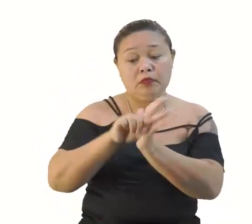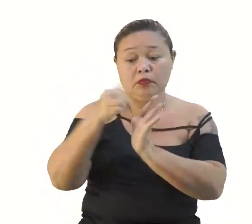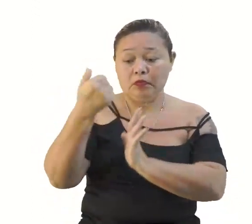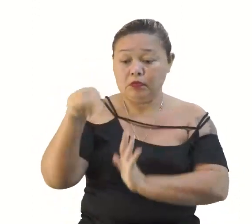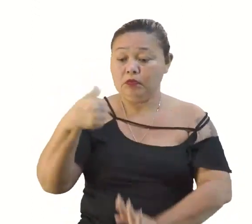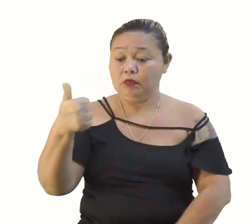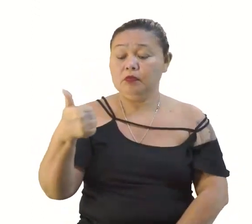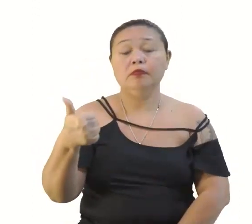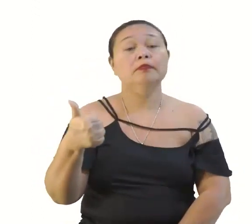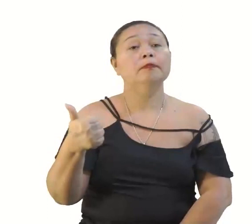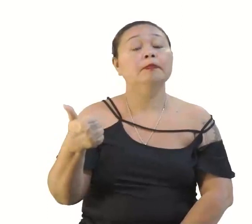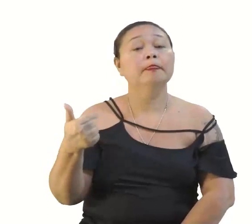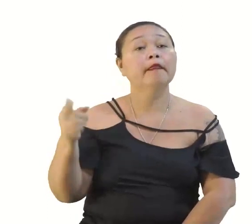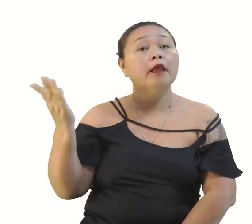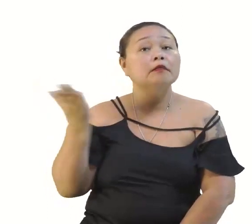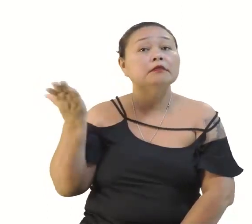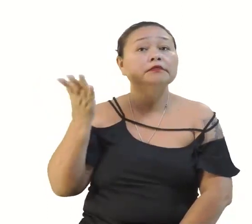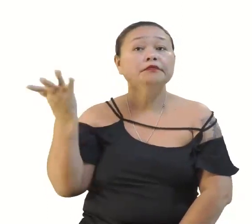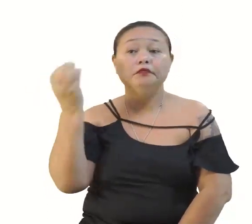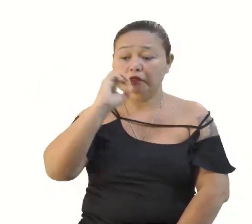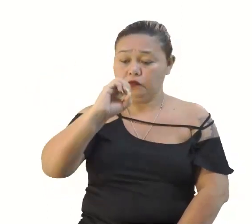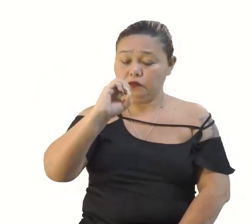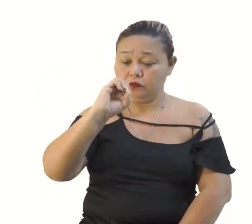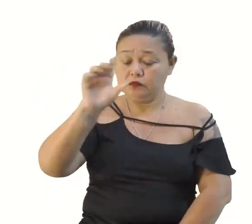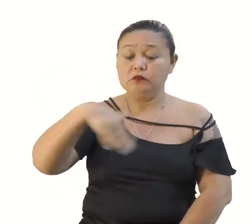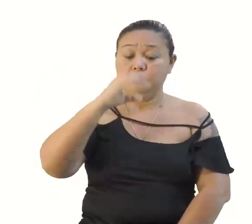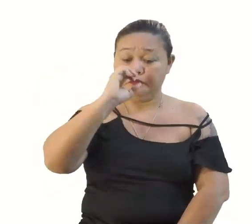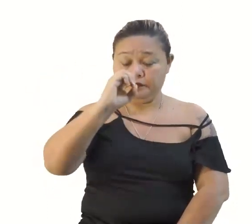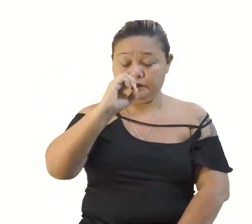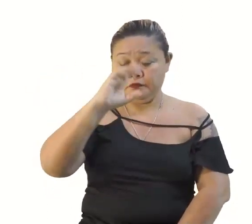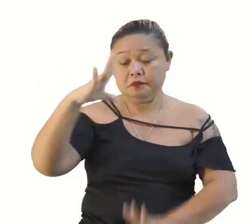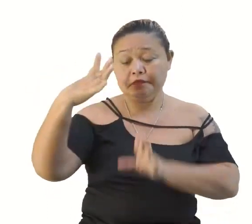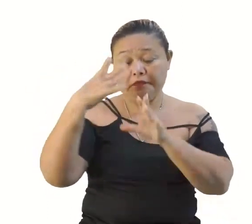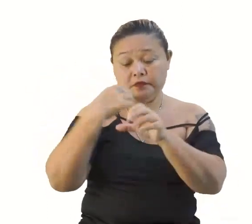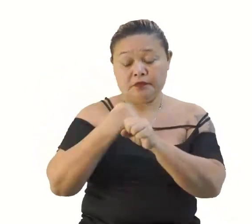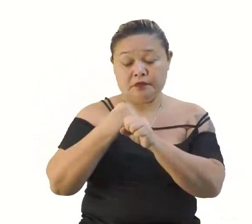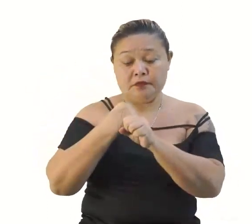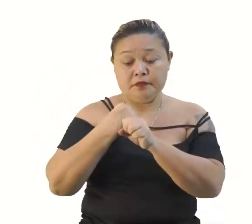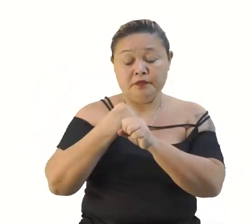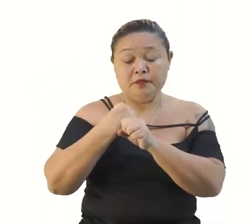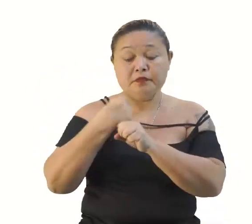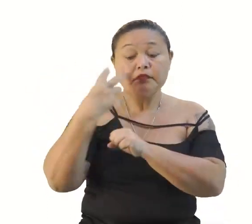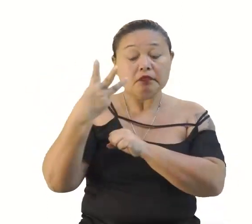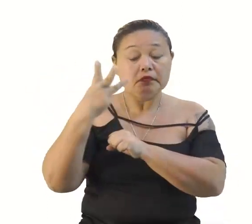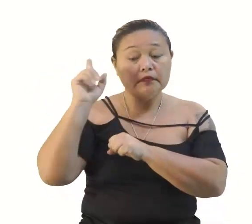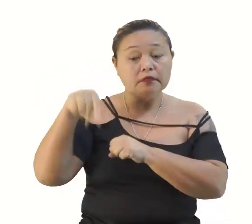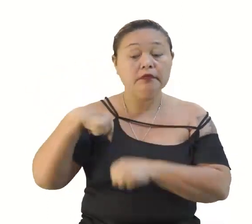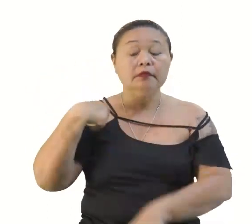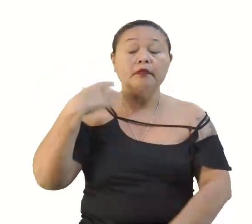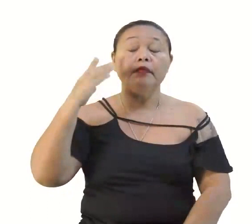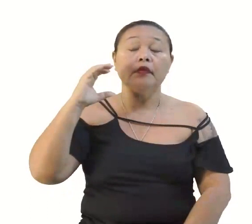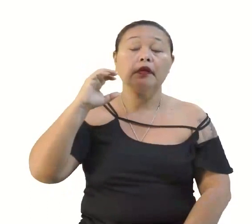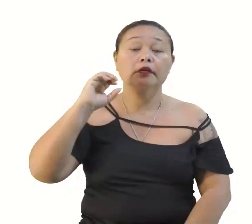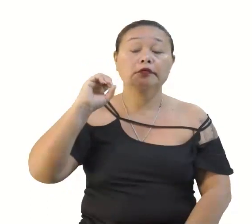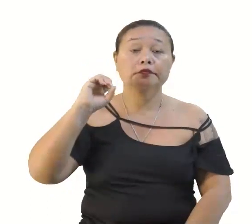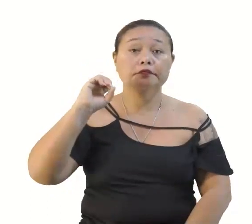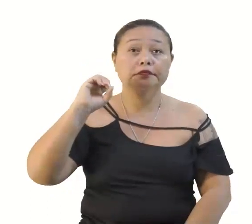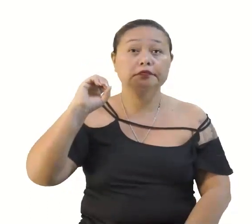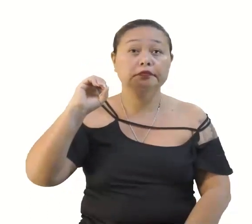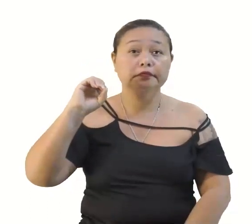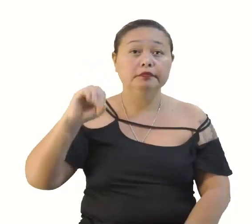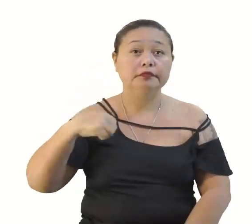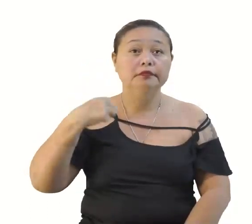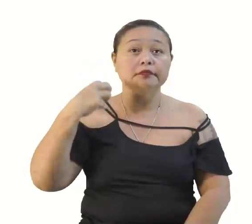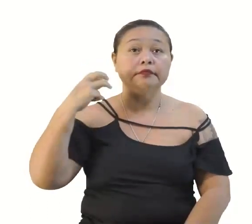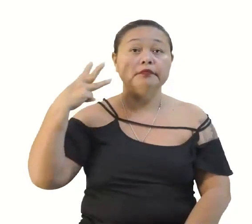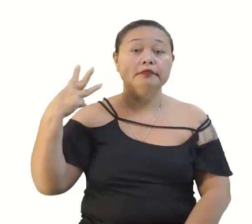1 com 1. Agora, se entrou 0, 2 vezes 0? 0. 0, né? 0 mais 3? 3. 3, olha aí que fácil. Então, ficou